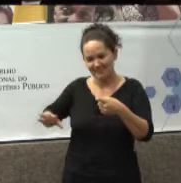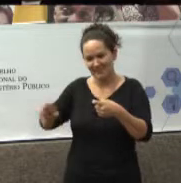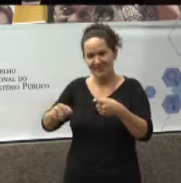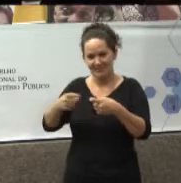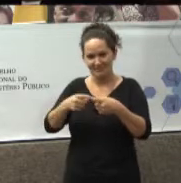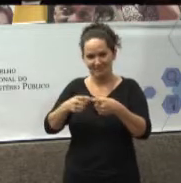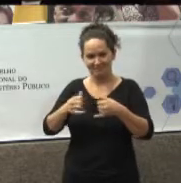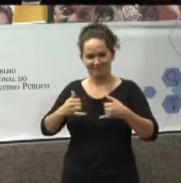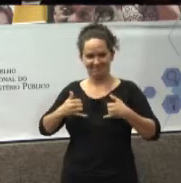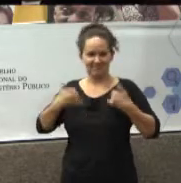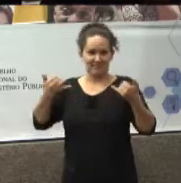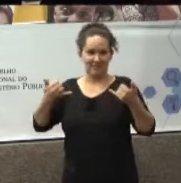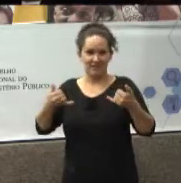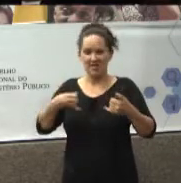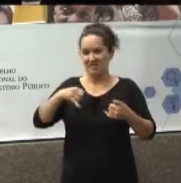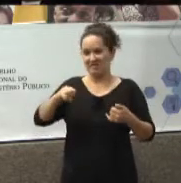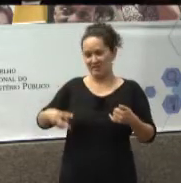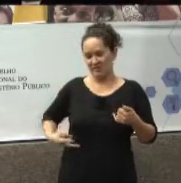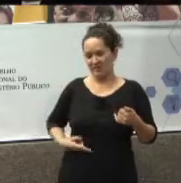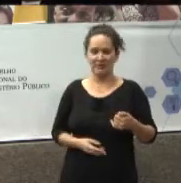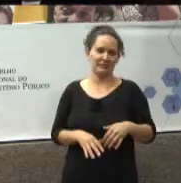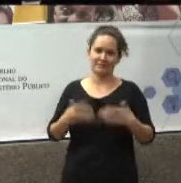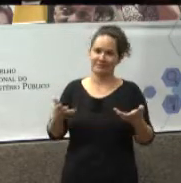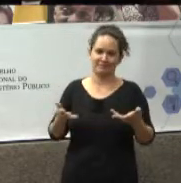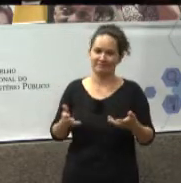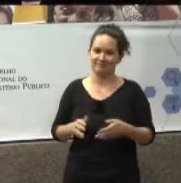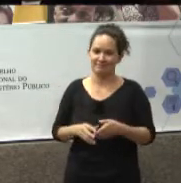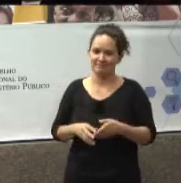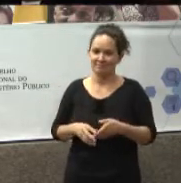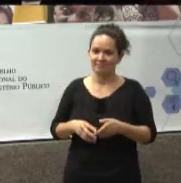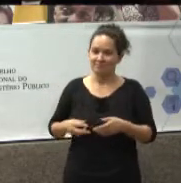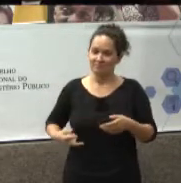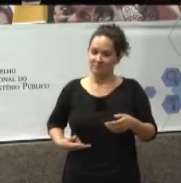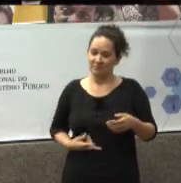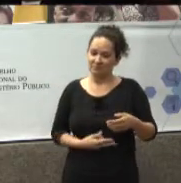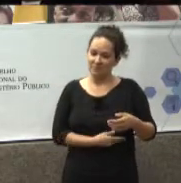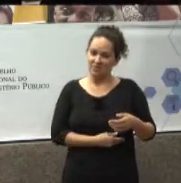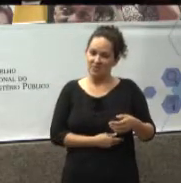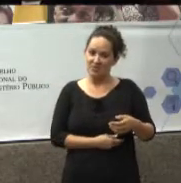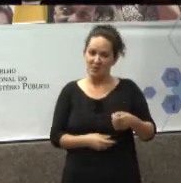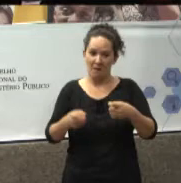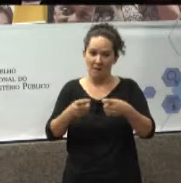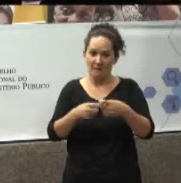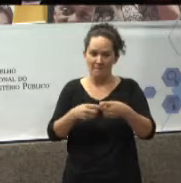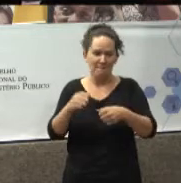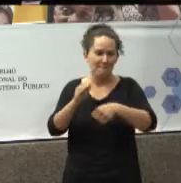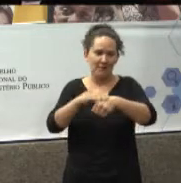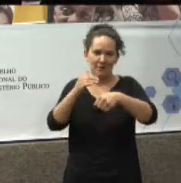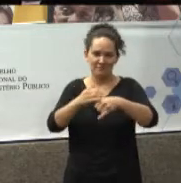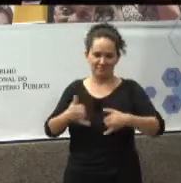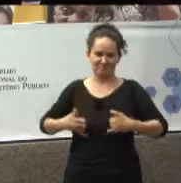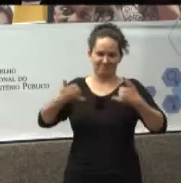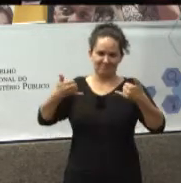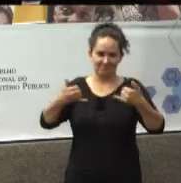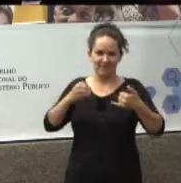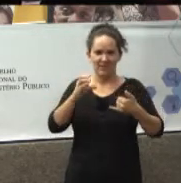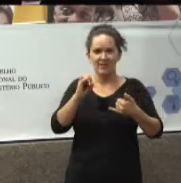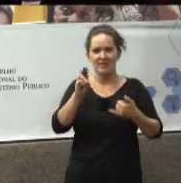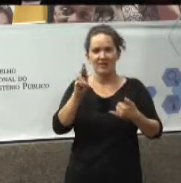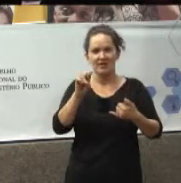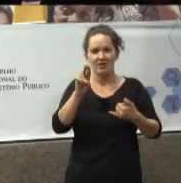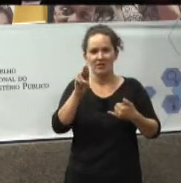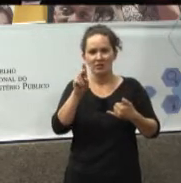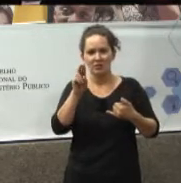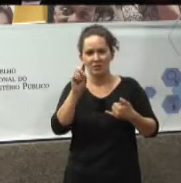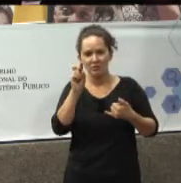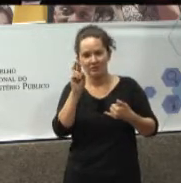muito se fosse região então nem se fala então cirurgião dentre os métodos é o mais vaidoso né então tem muitos